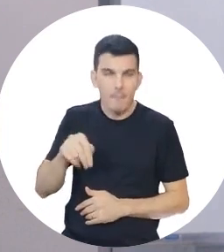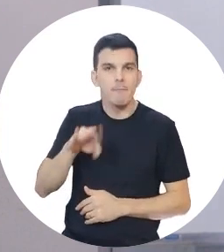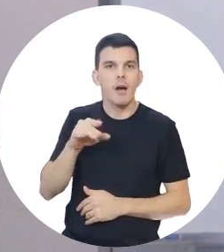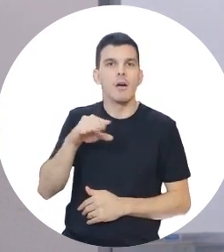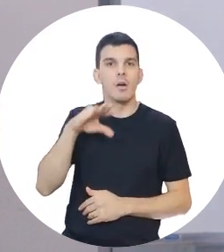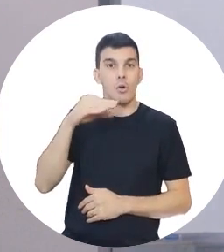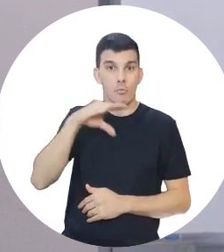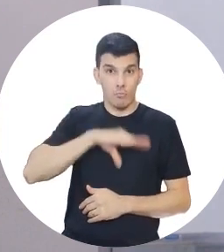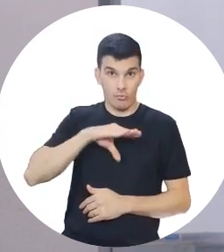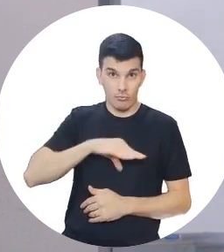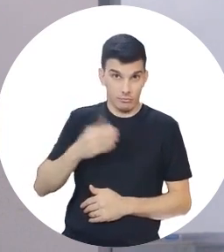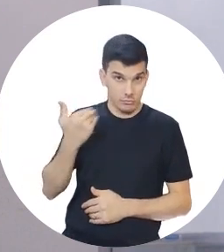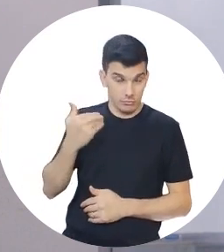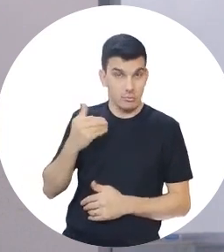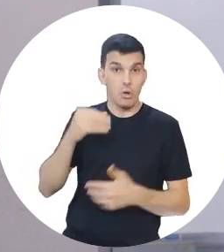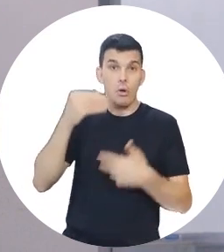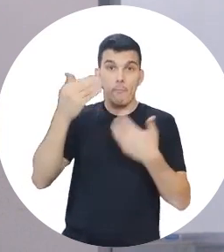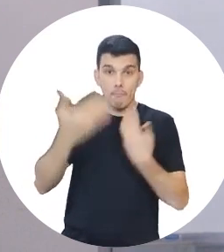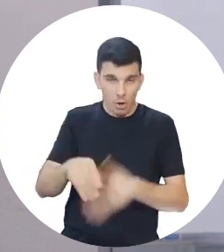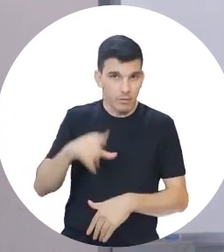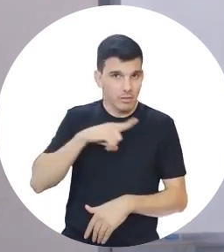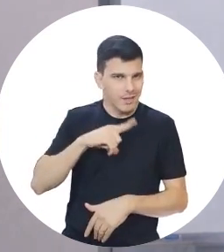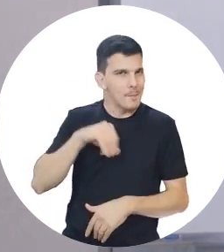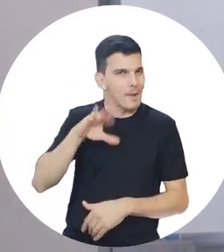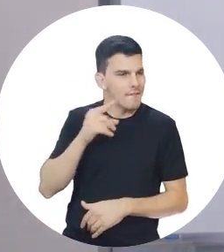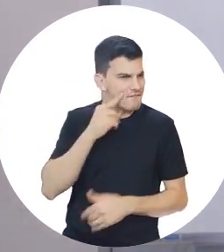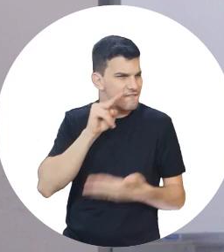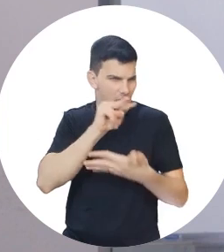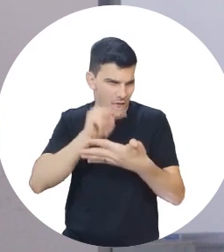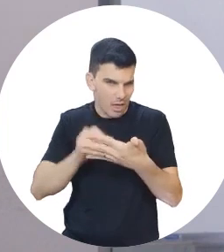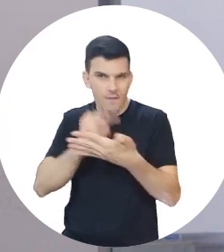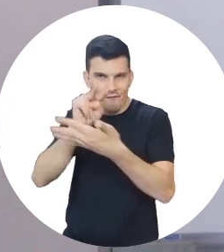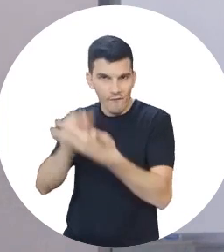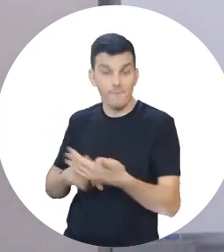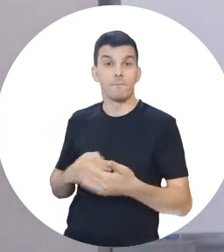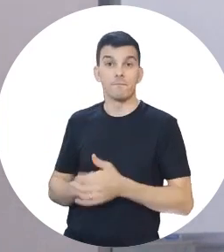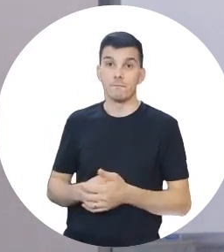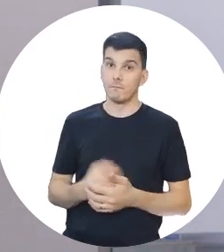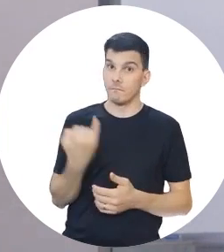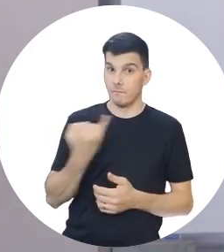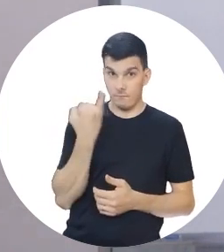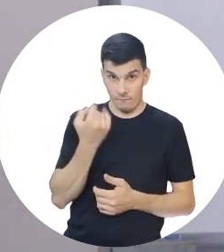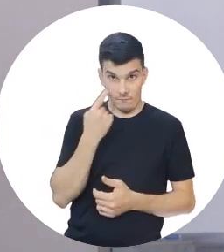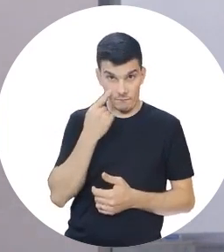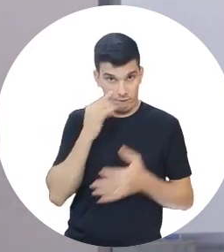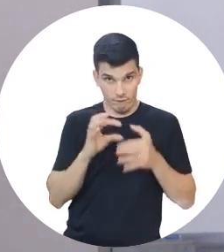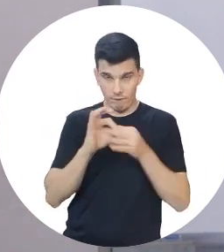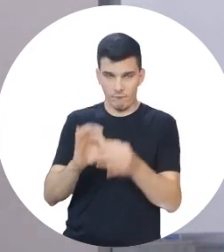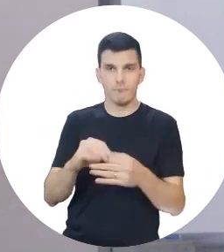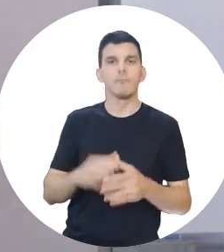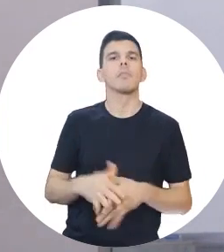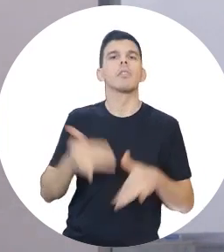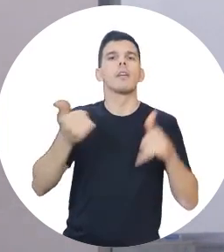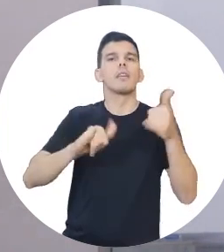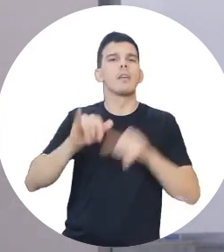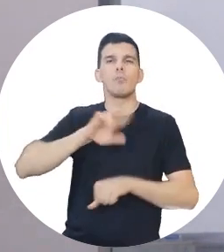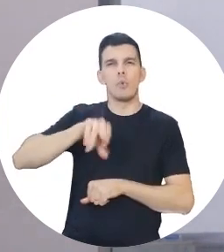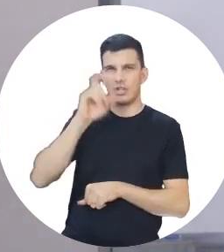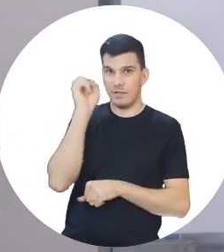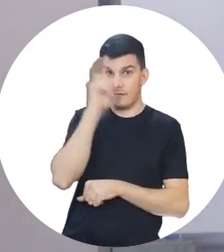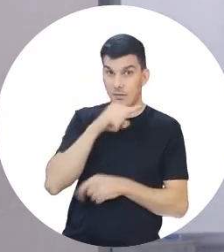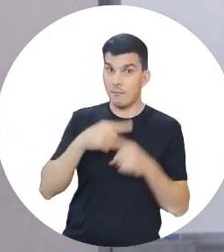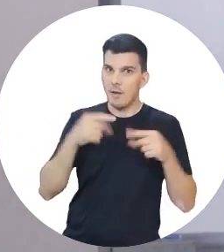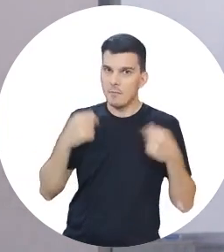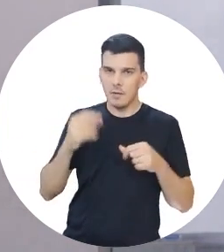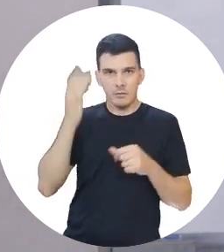Tentem descobrir de Enems anteriores quais foram os conteúdos que mais caíram no Enem. Levem isso em consideração. Química não